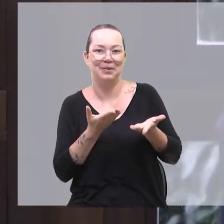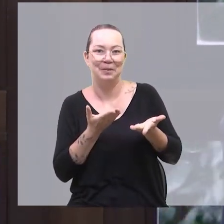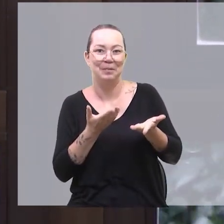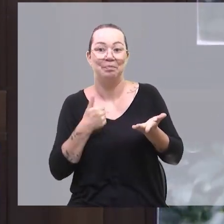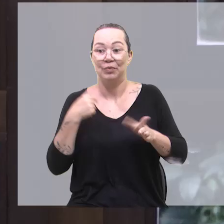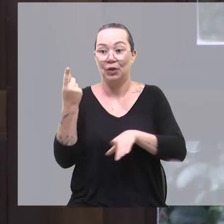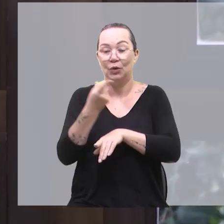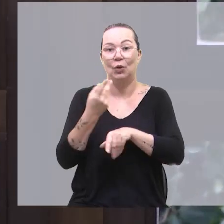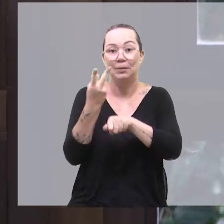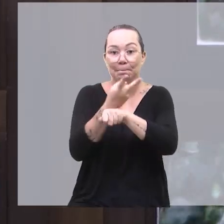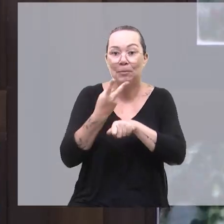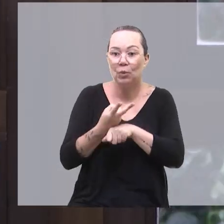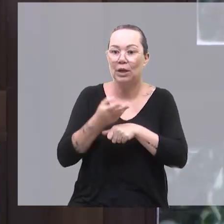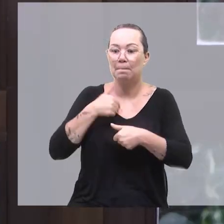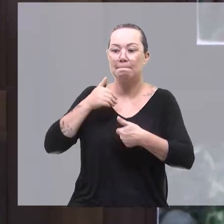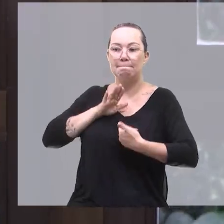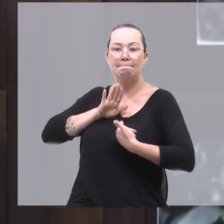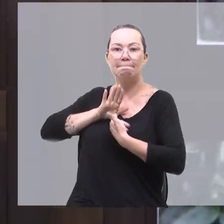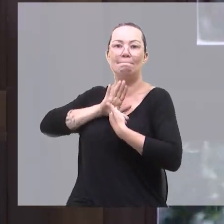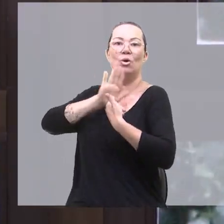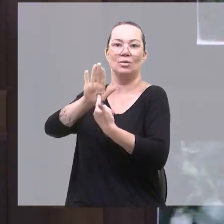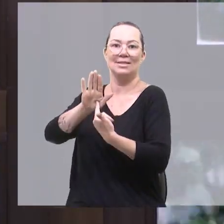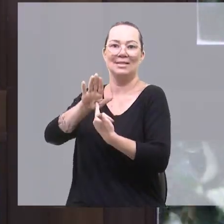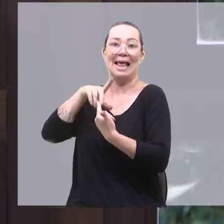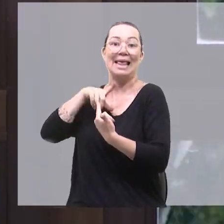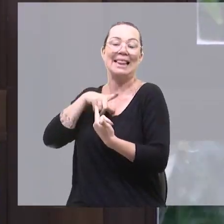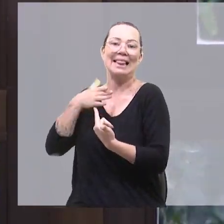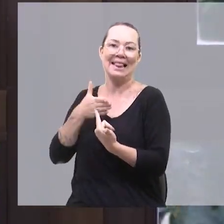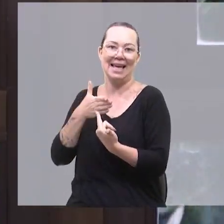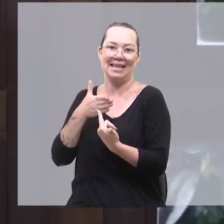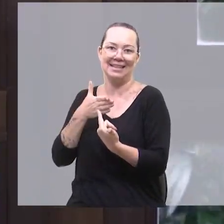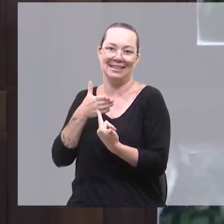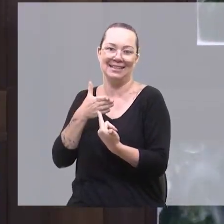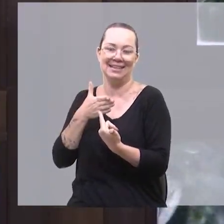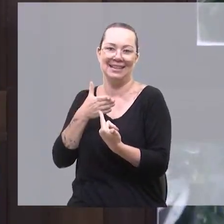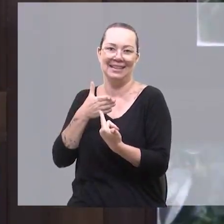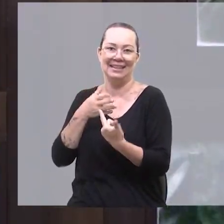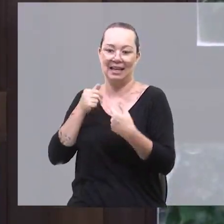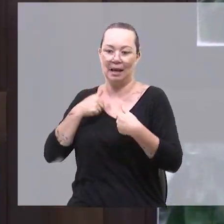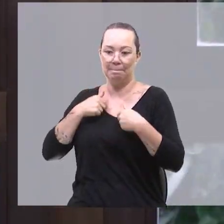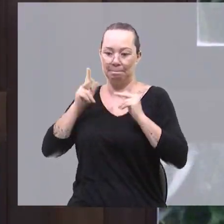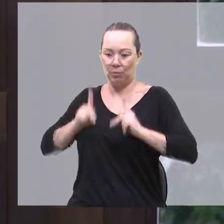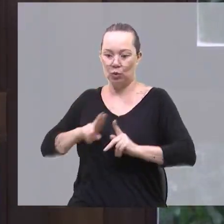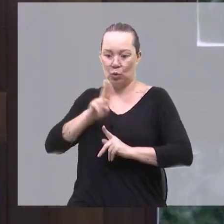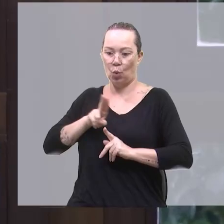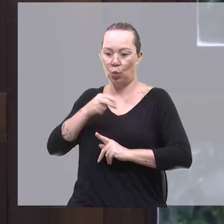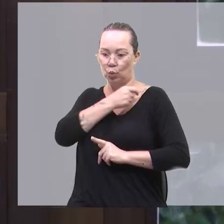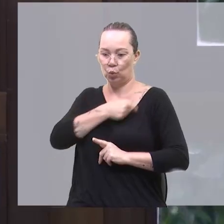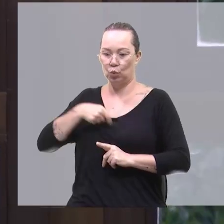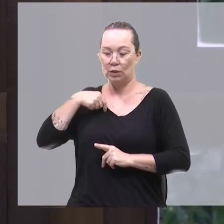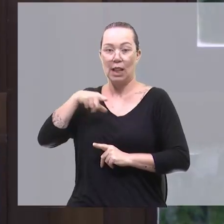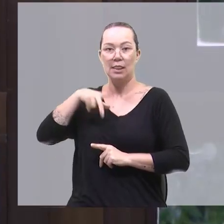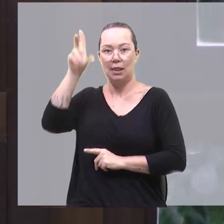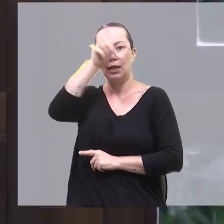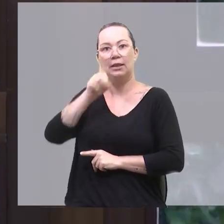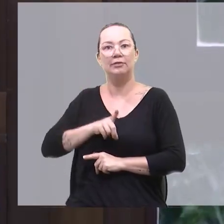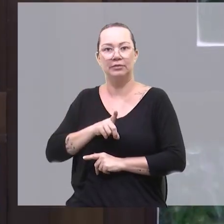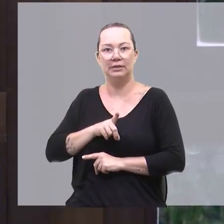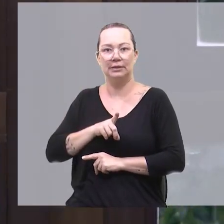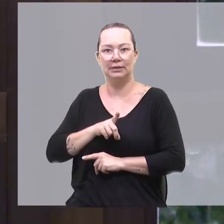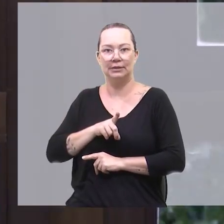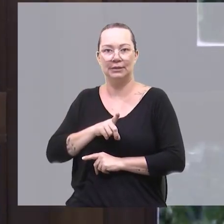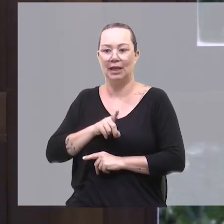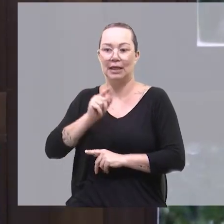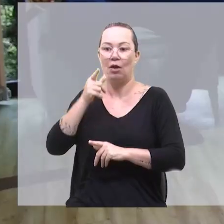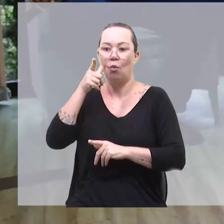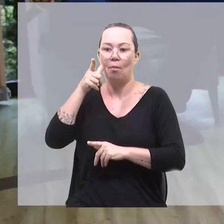Então está se buscando essa forma de sinalizar que existe, que a pessoa que está usando, ela tem uma deficiência que não